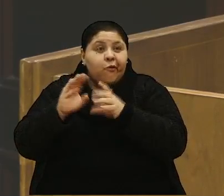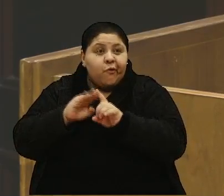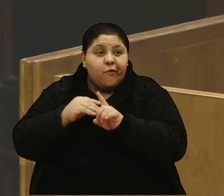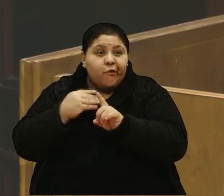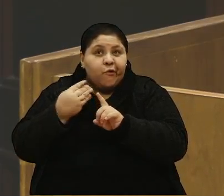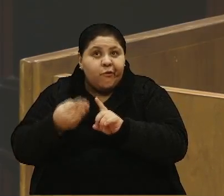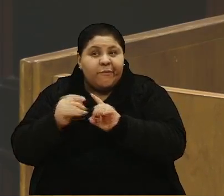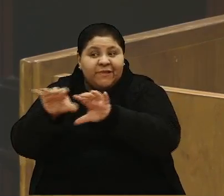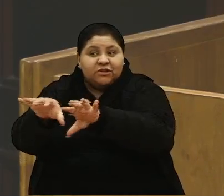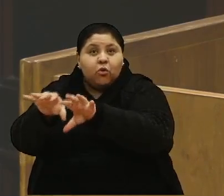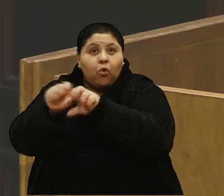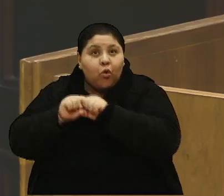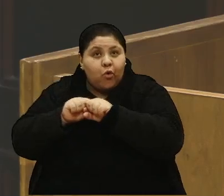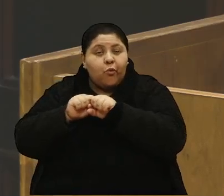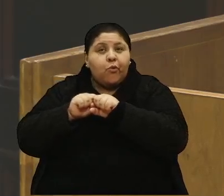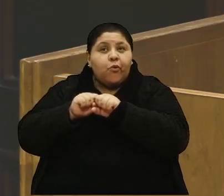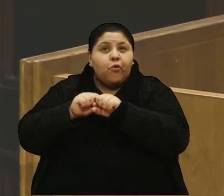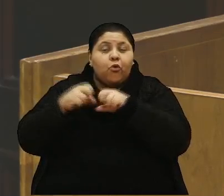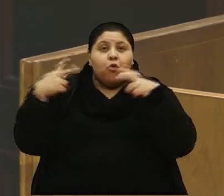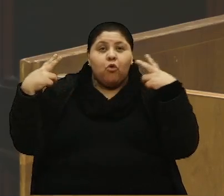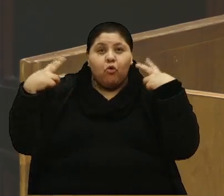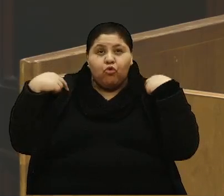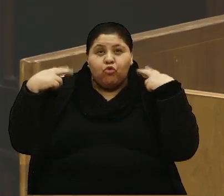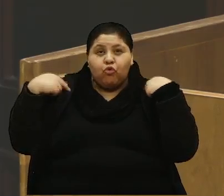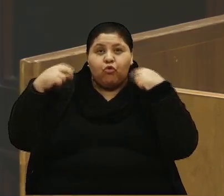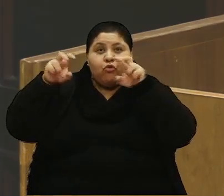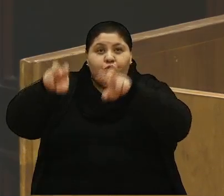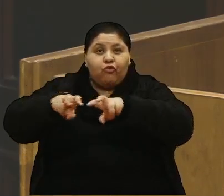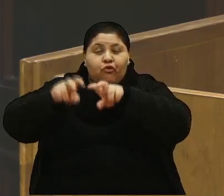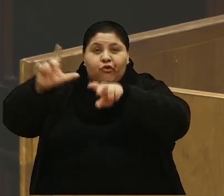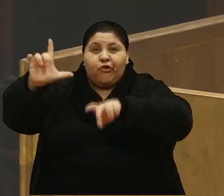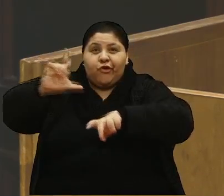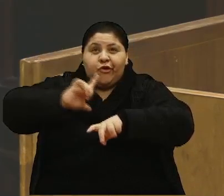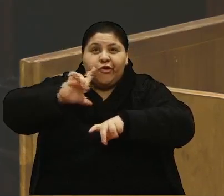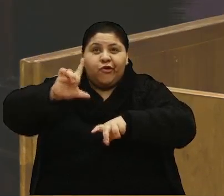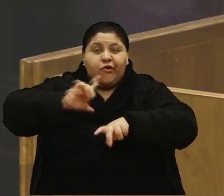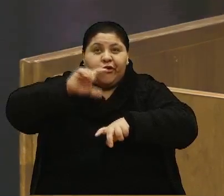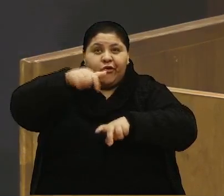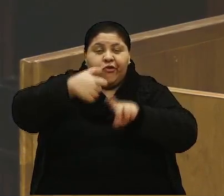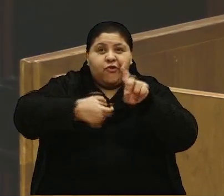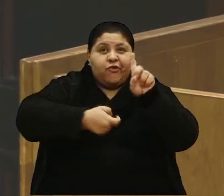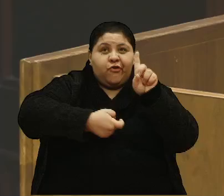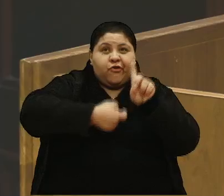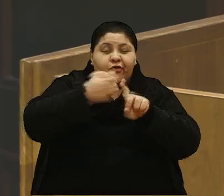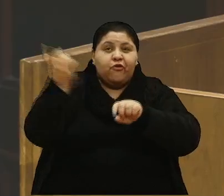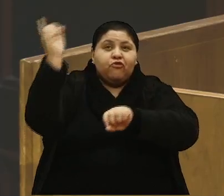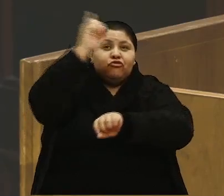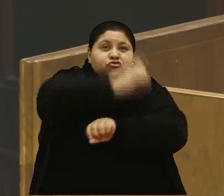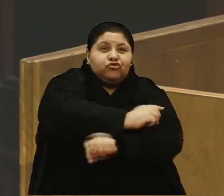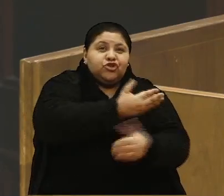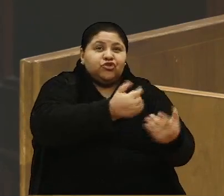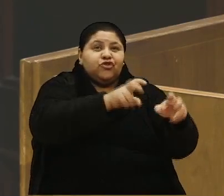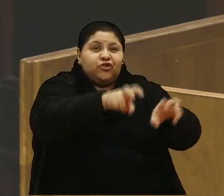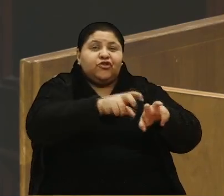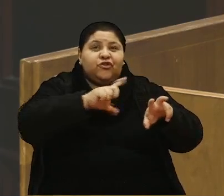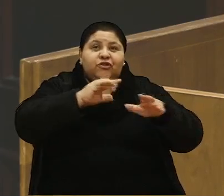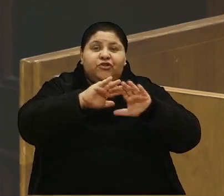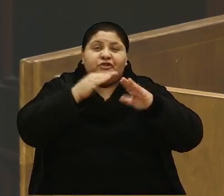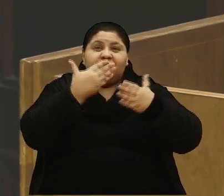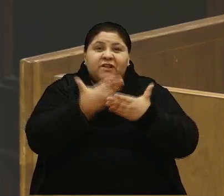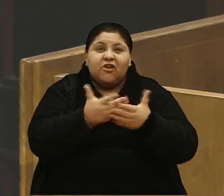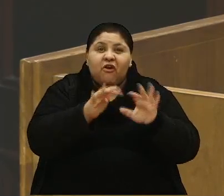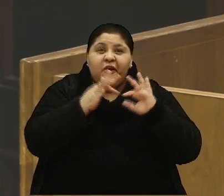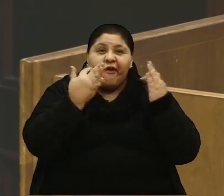ao colono, motorista, agricultor. Nós temos também esse mês o Dia da Juventude Rural, que nós temos a Escola Família